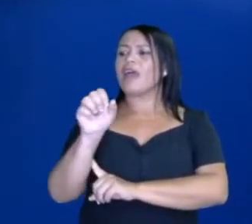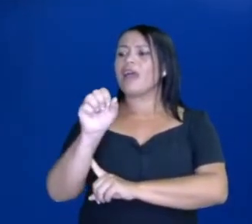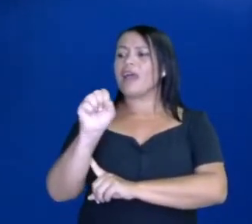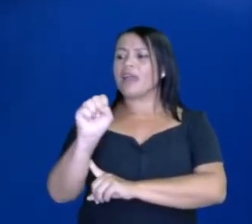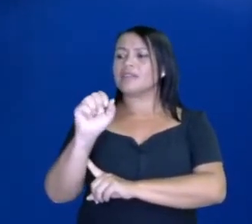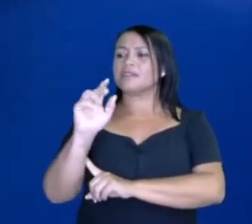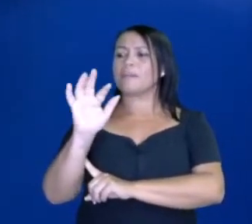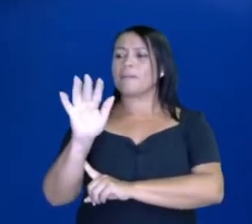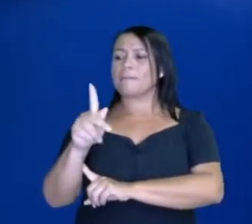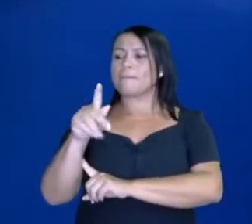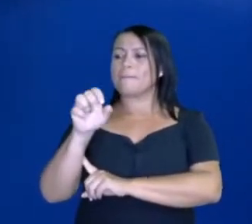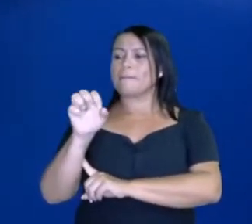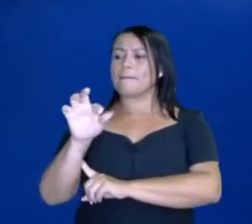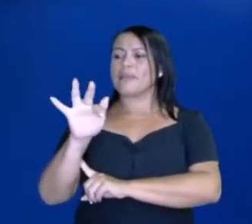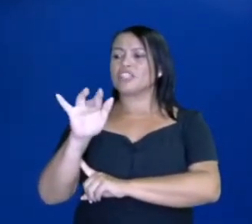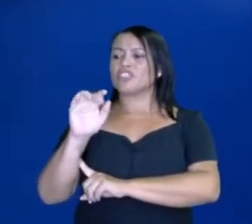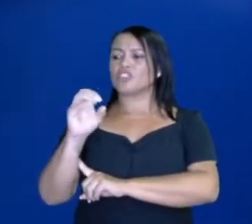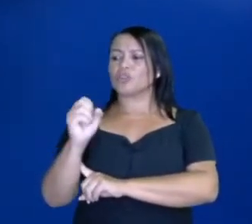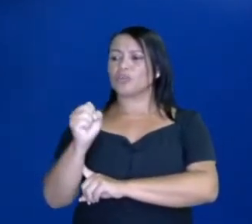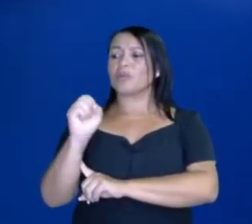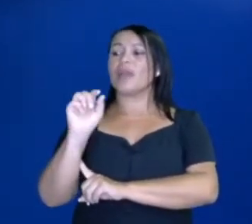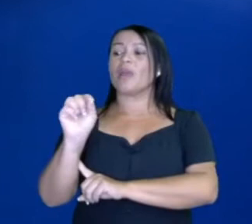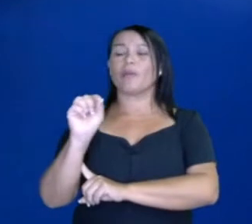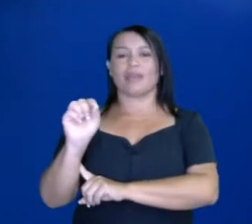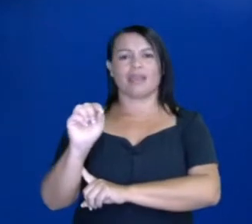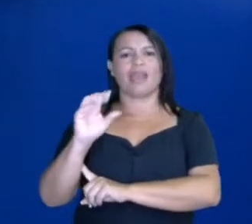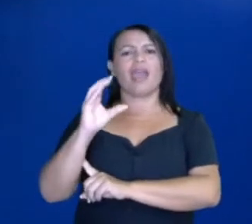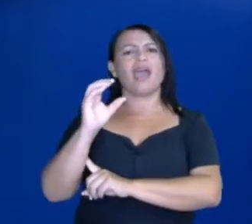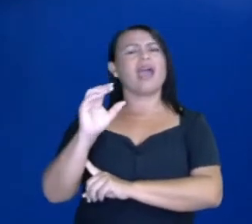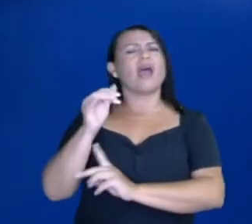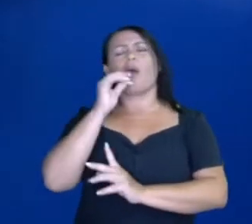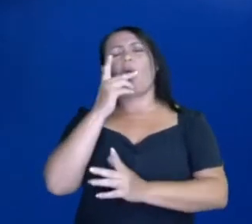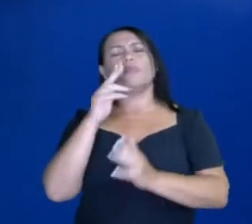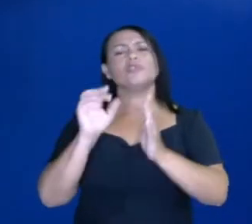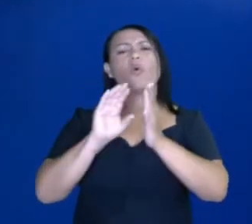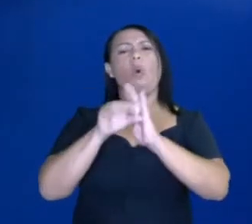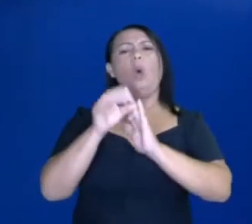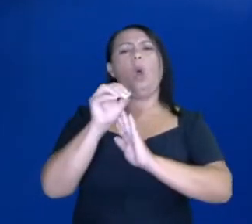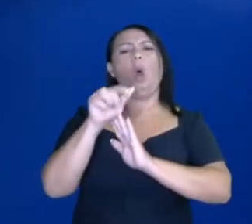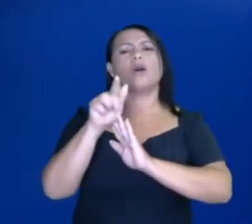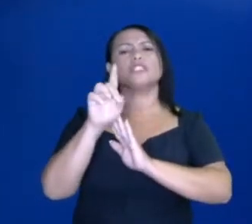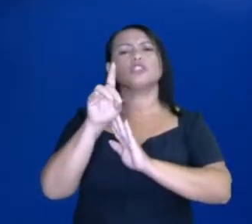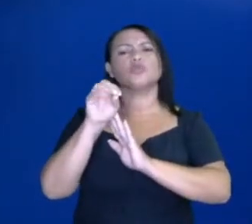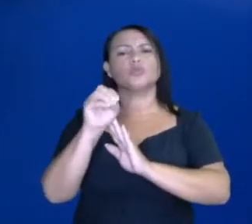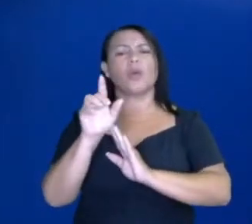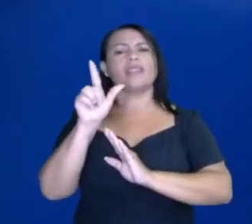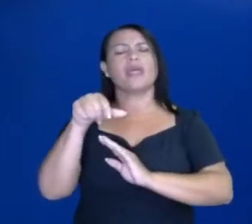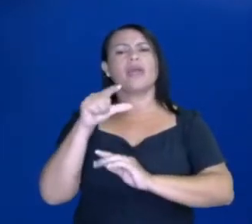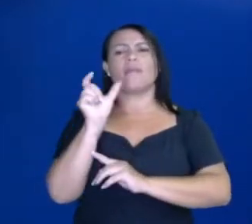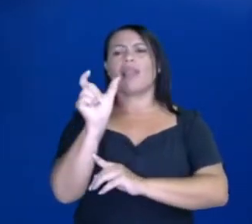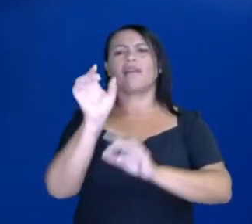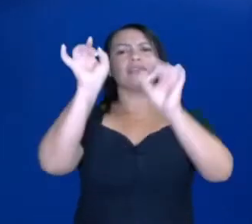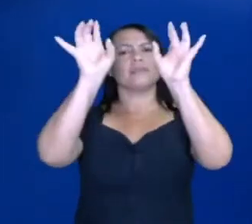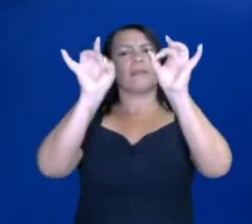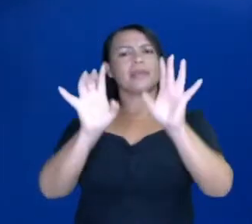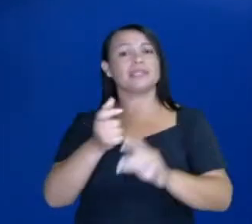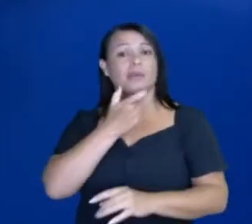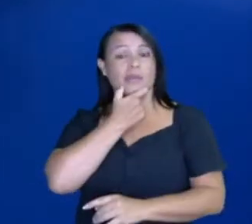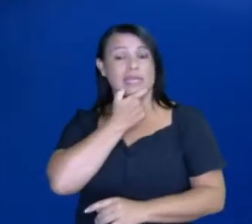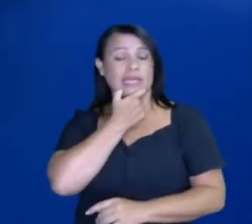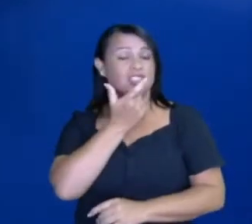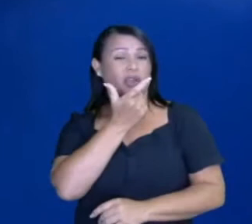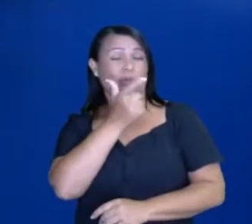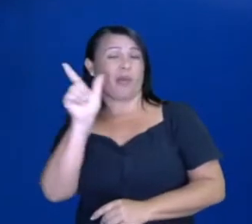cognato, porque é uma palavra que tem a escrita similar à palavra especial em inglês. Já é uma